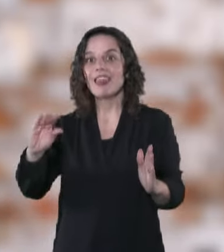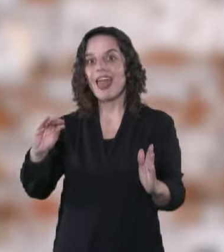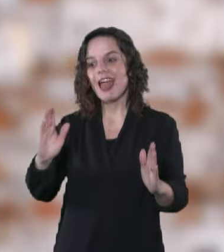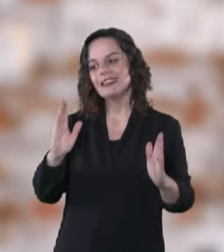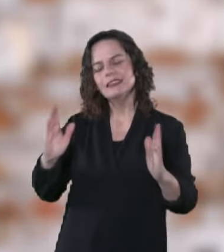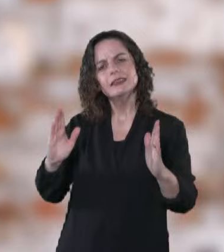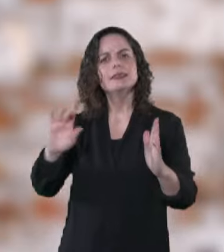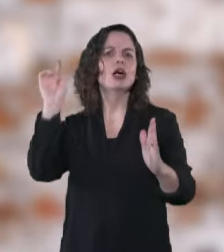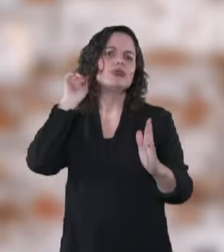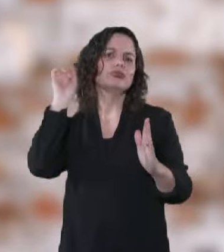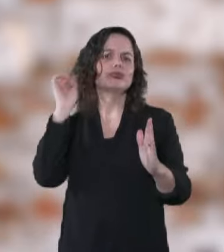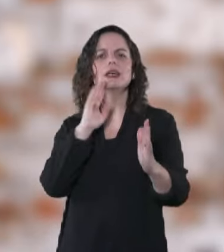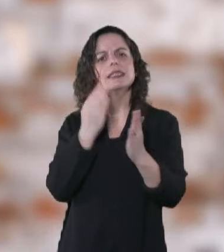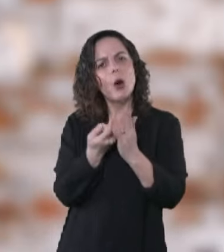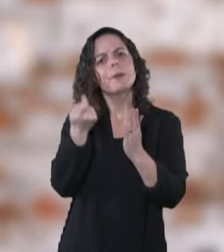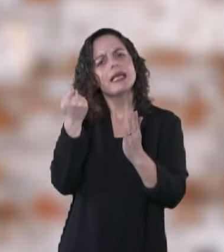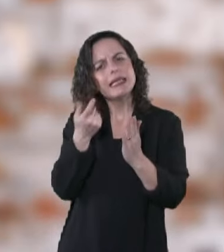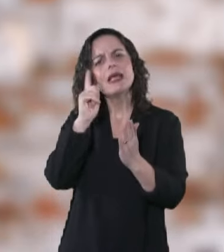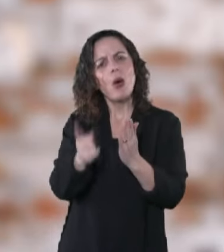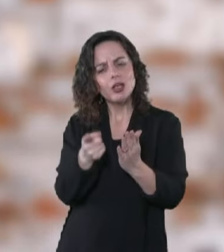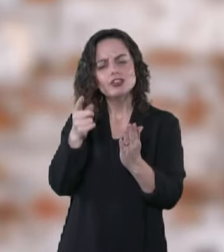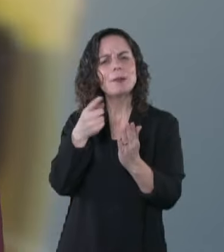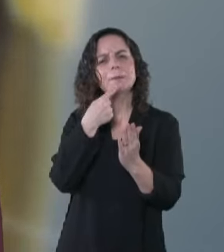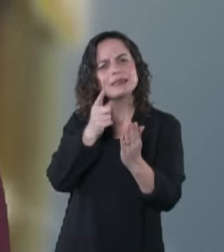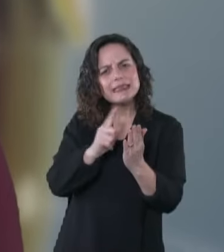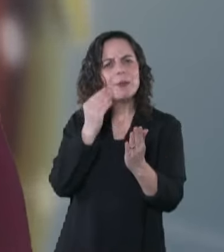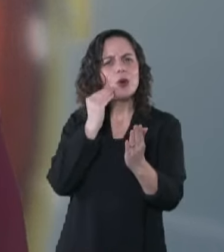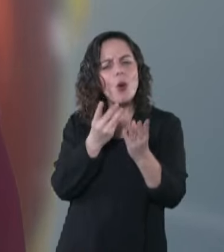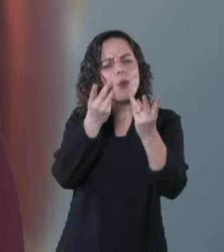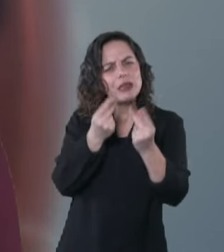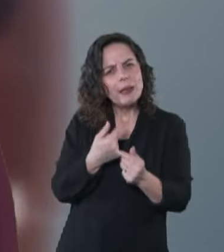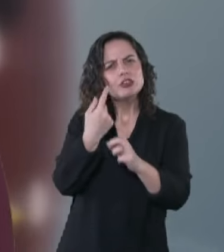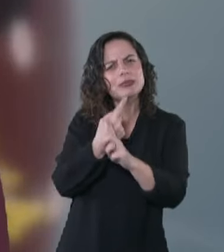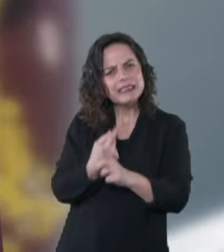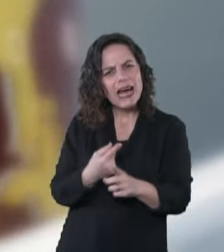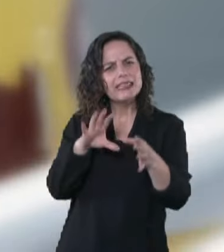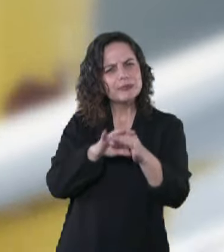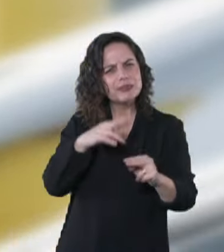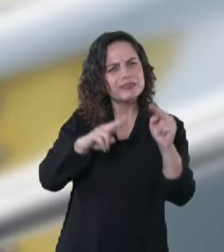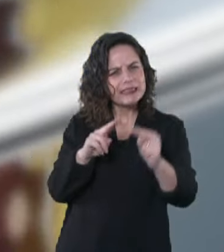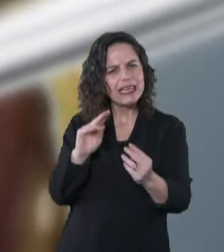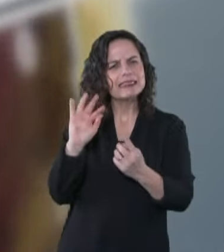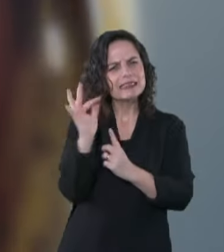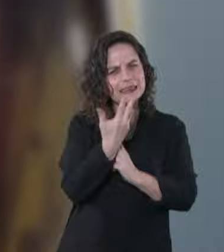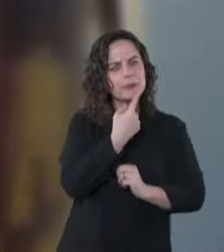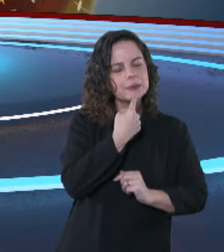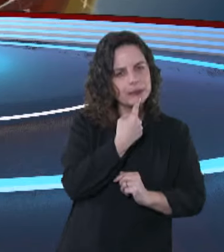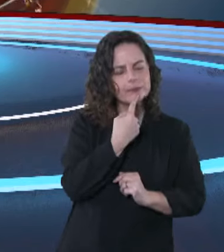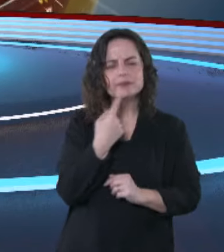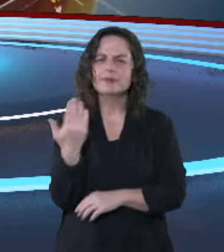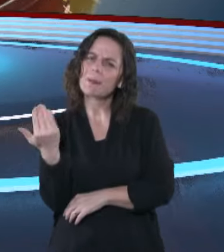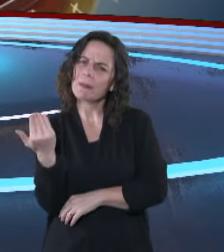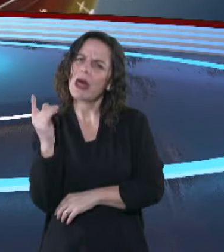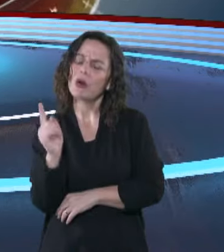importante trazer um bocadinho de literacia financeira a todos. O que é que falta estes falta, jovens? Falta este conhecimento,